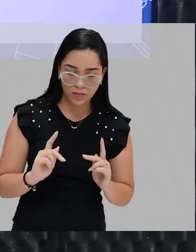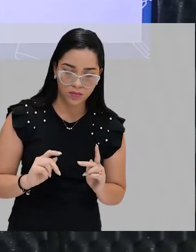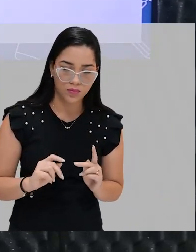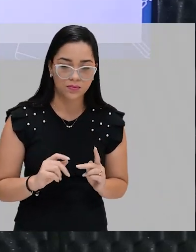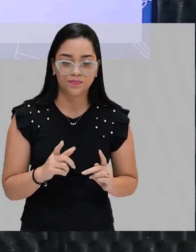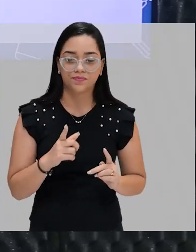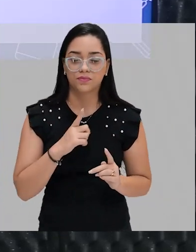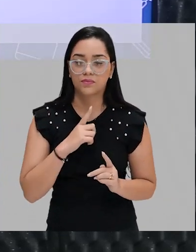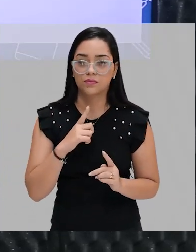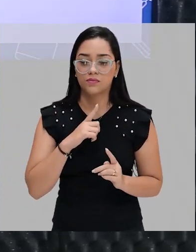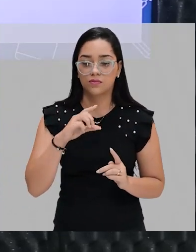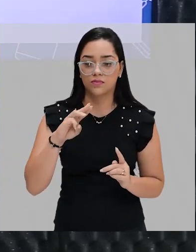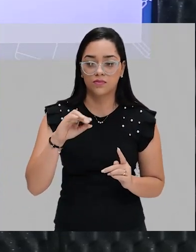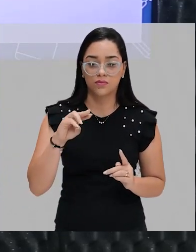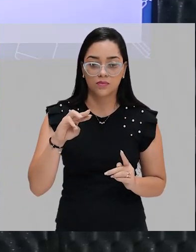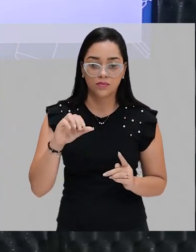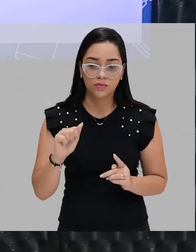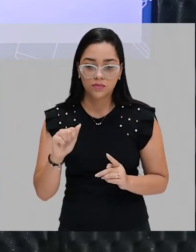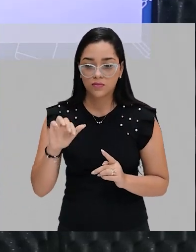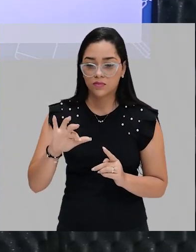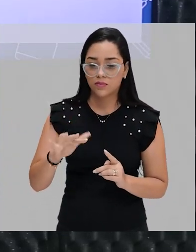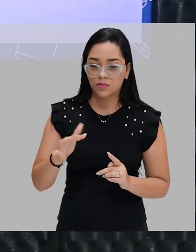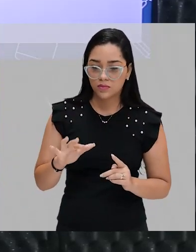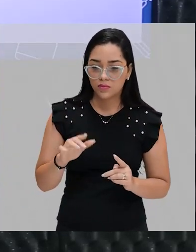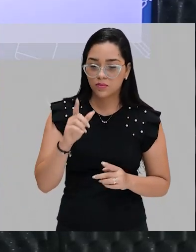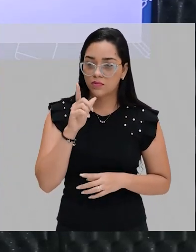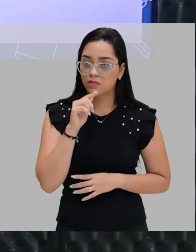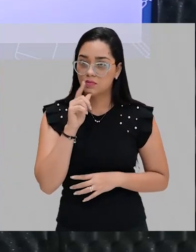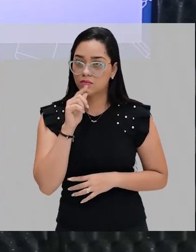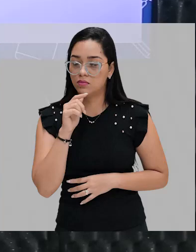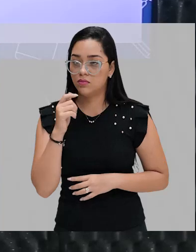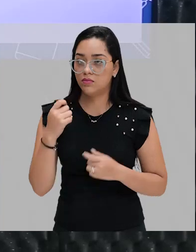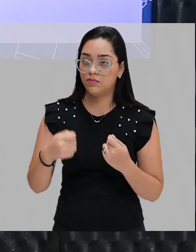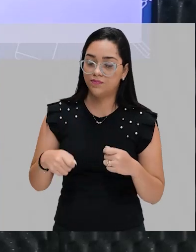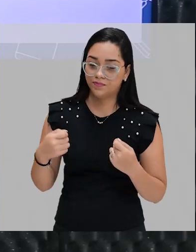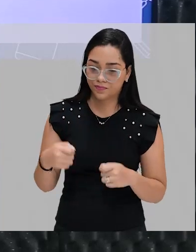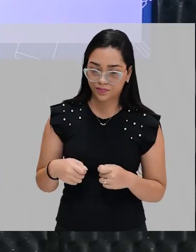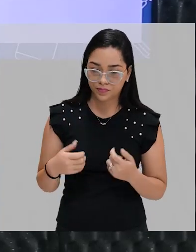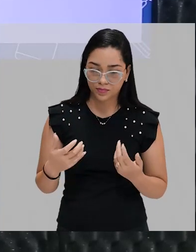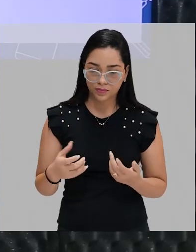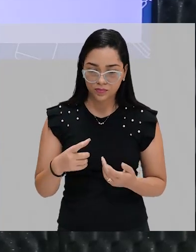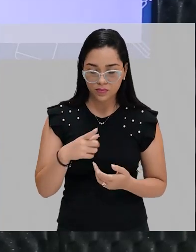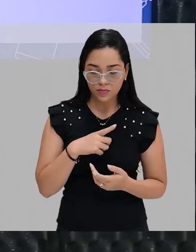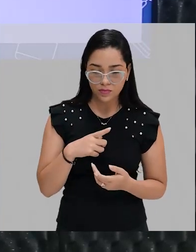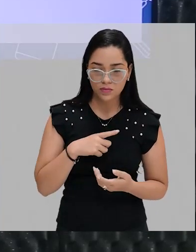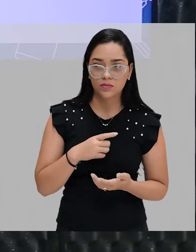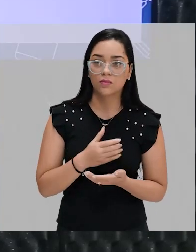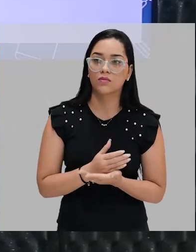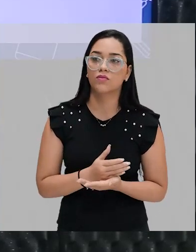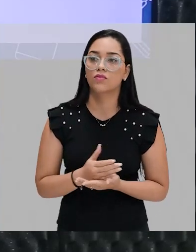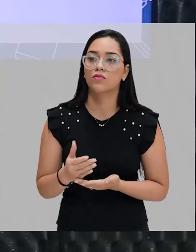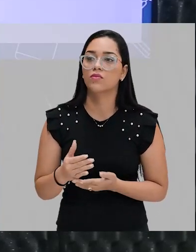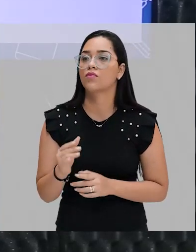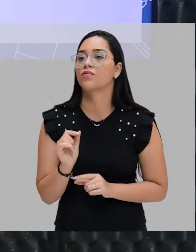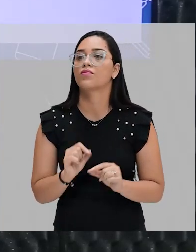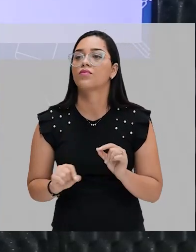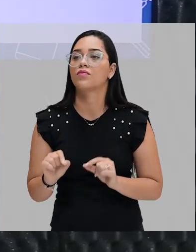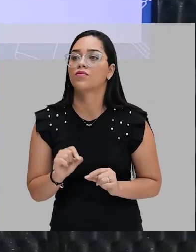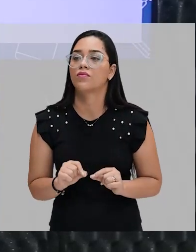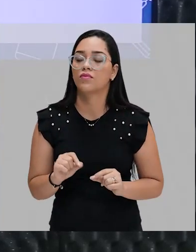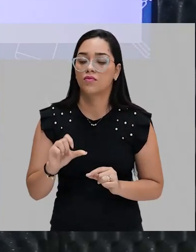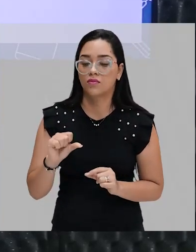a massa mínima e aproximada de água que deve ser evaporada para iniciar a cristalização